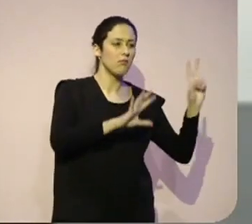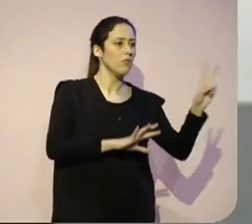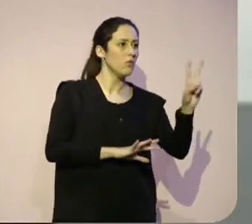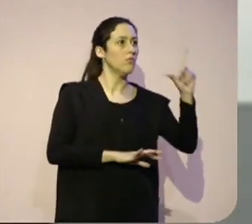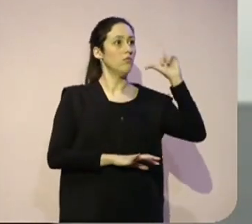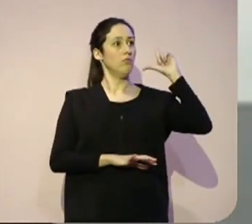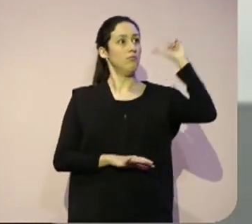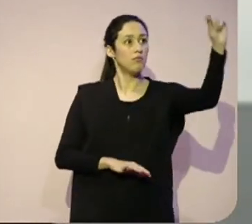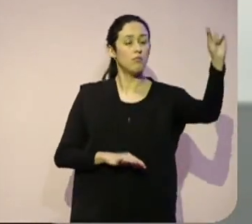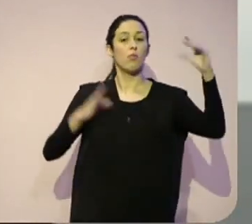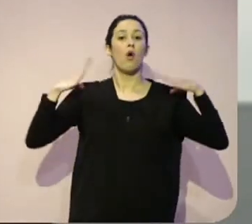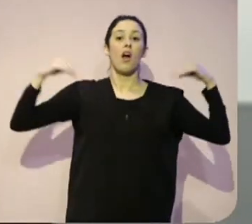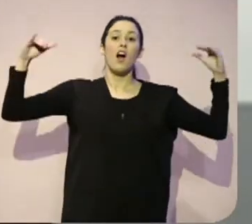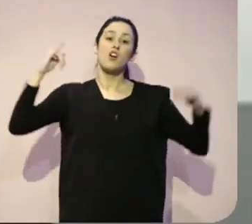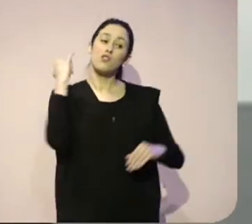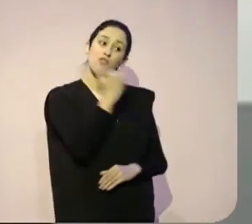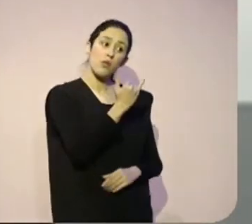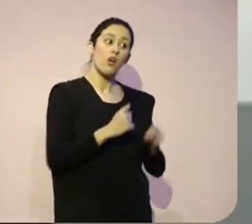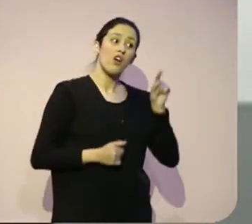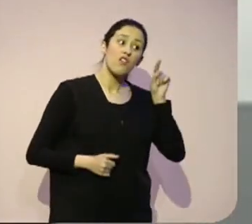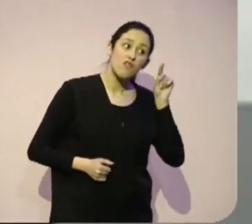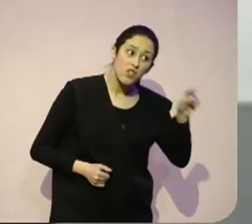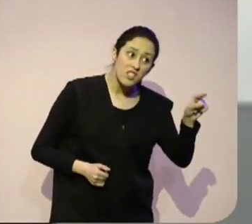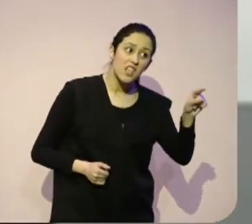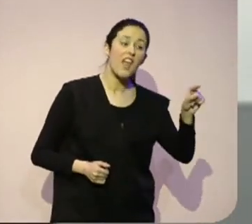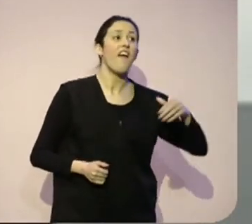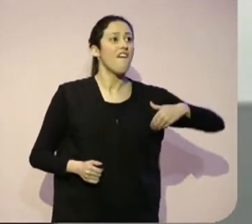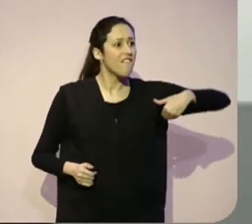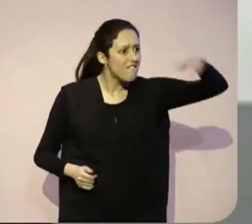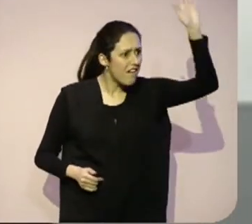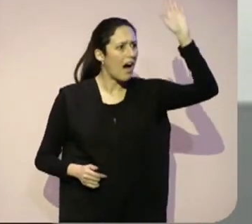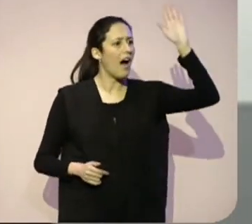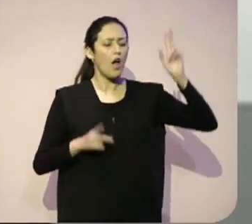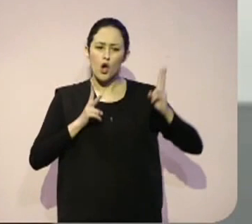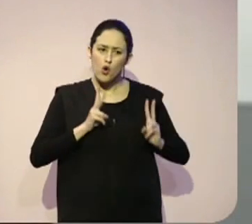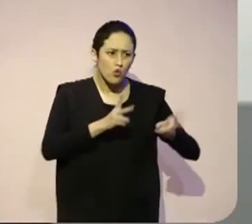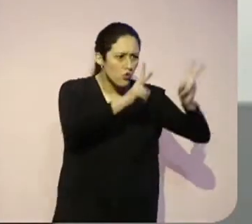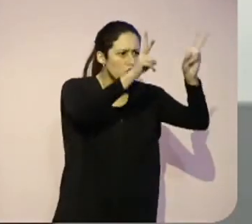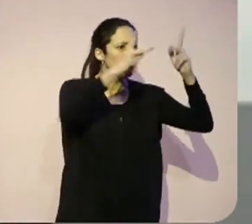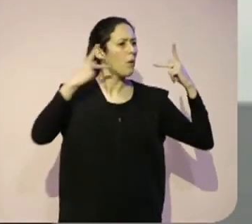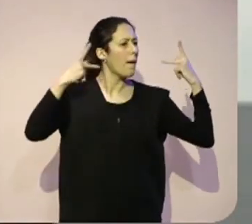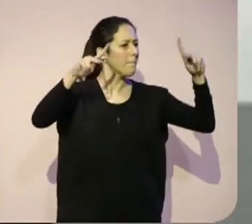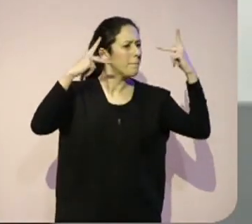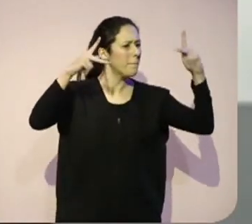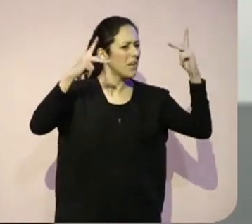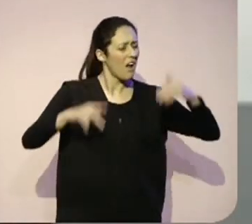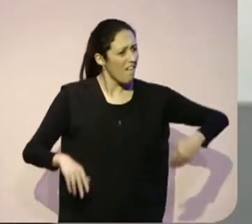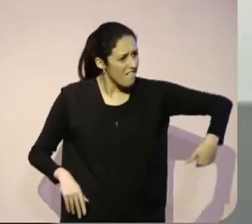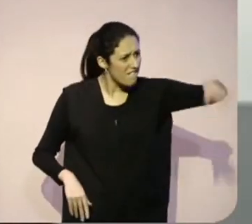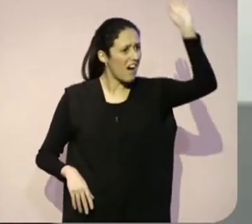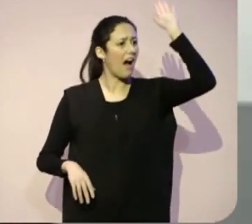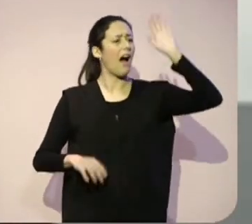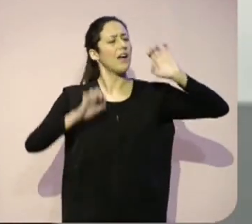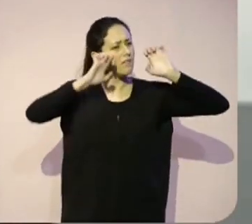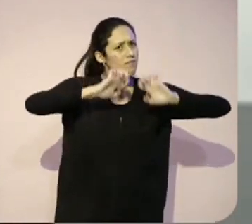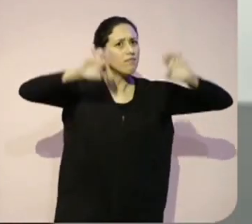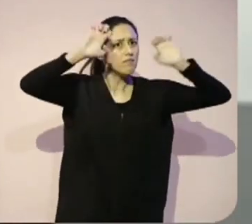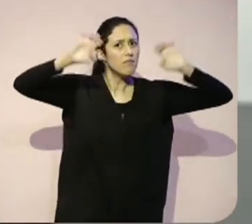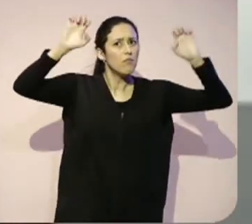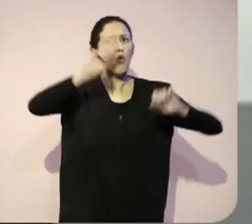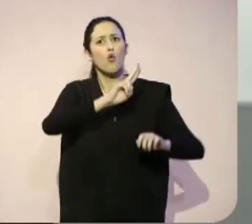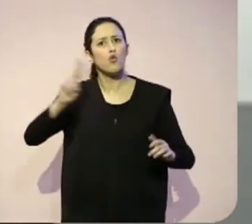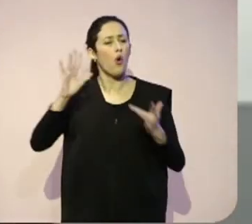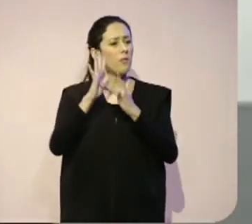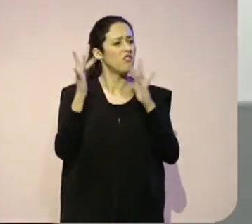falou, volta a fazer o que você estava fazendo, anuncia o nome